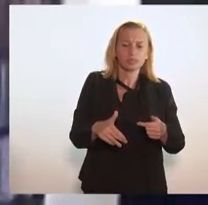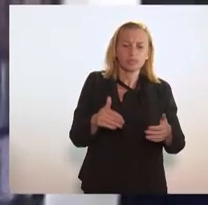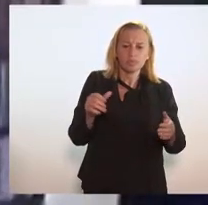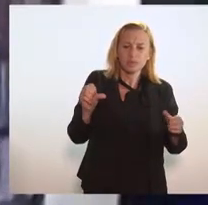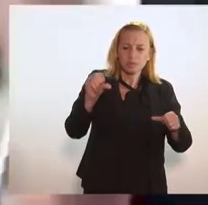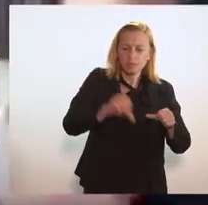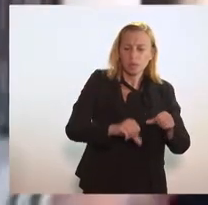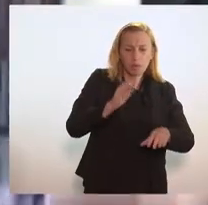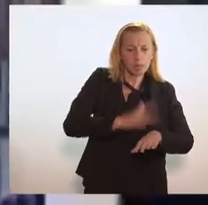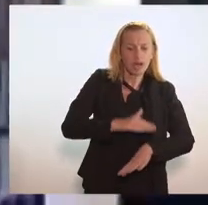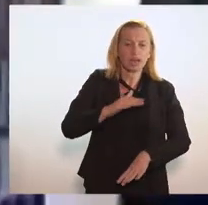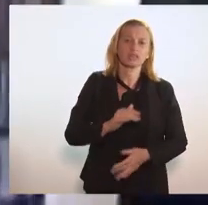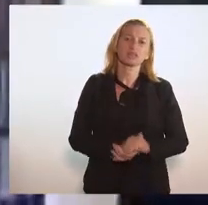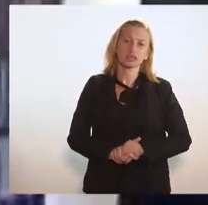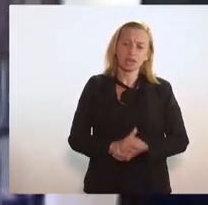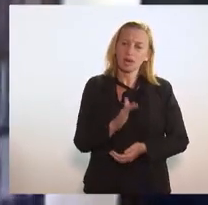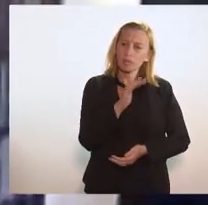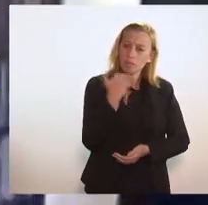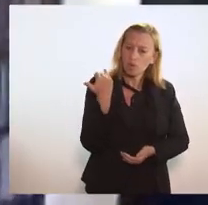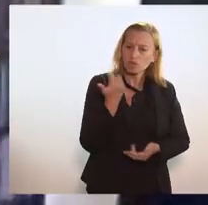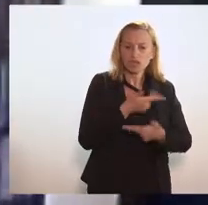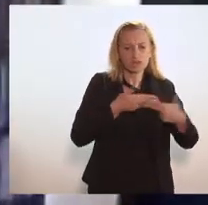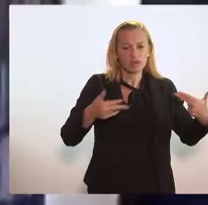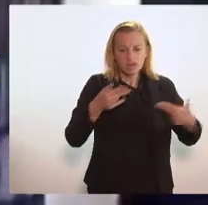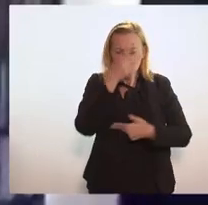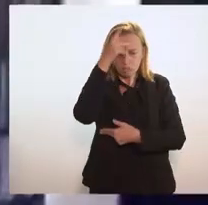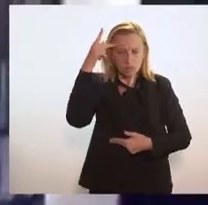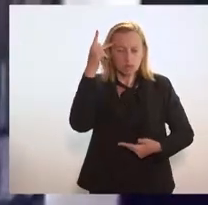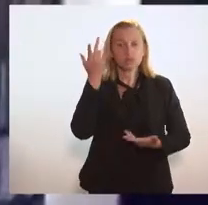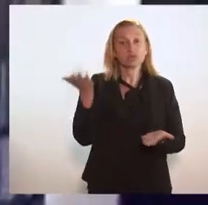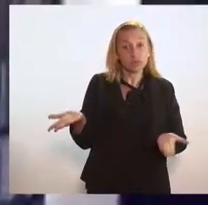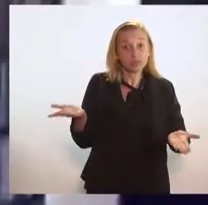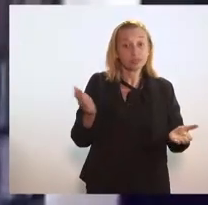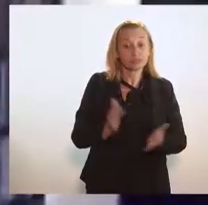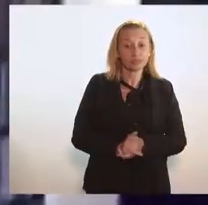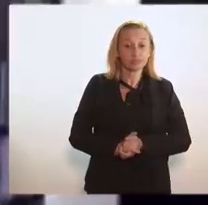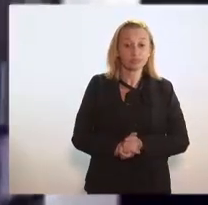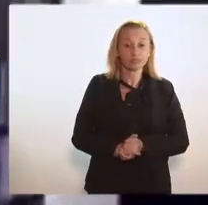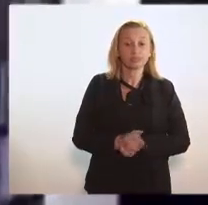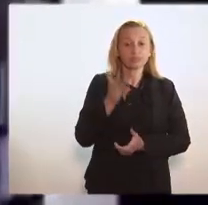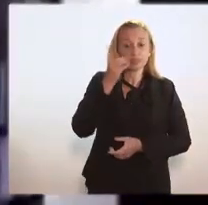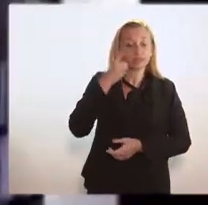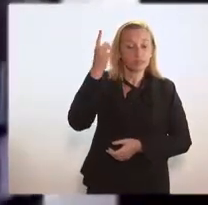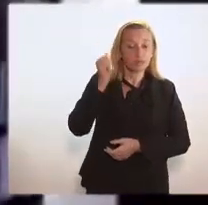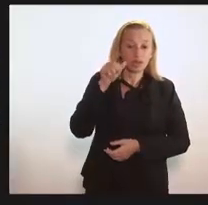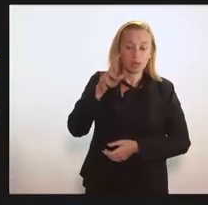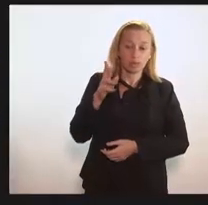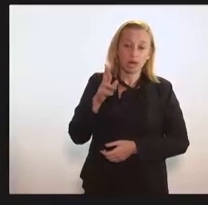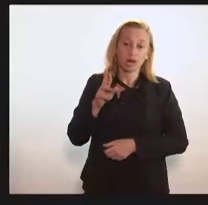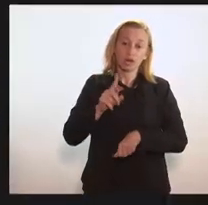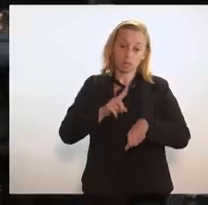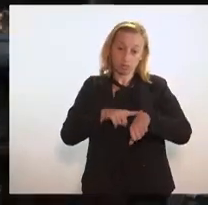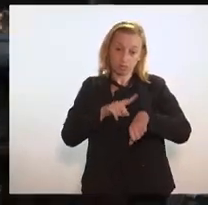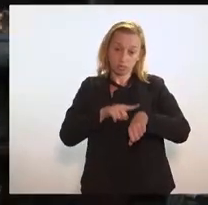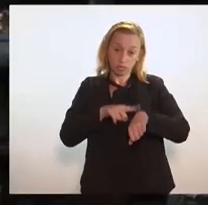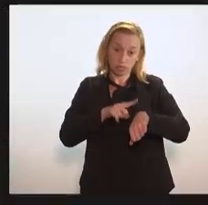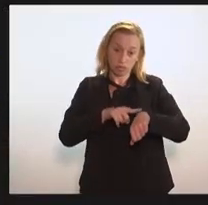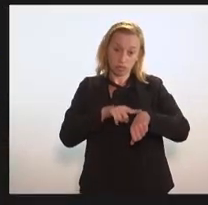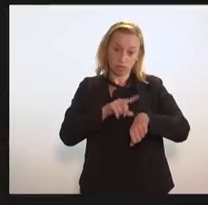maior aconteça o desaparecimento o desaparecimento de tudo e de todos Deputado em amar por favor queira